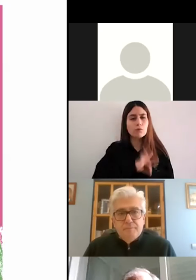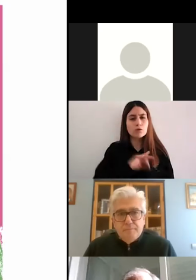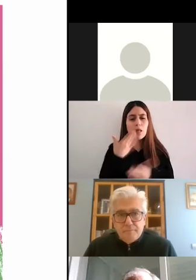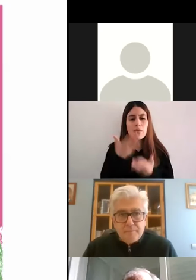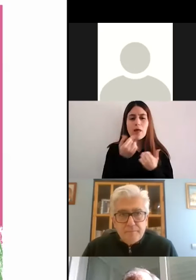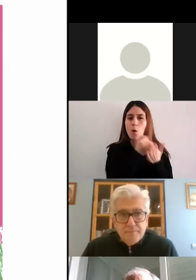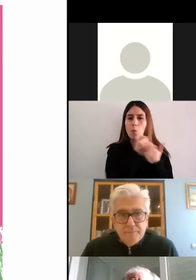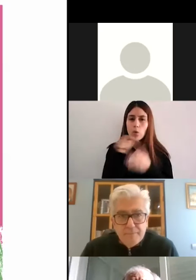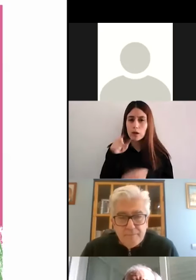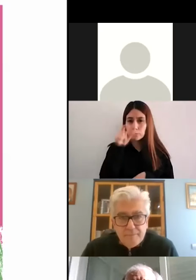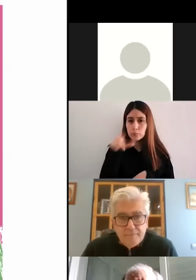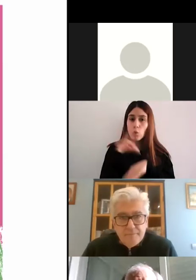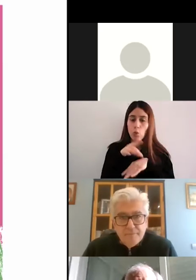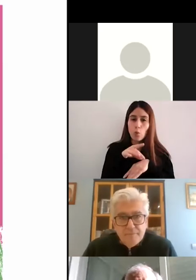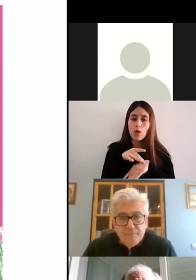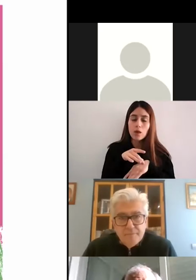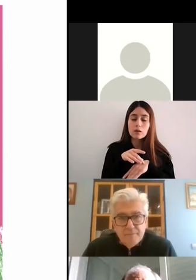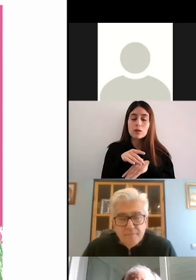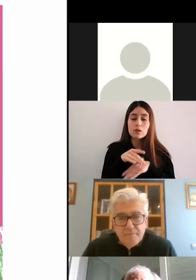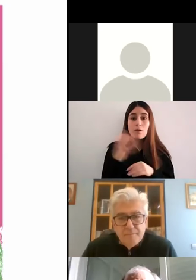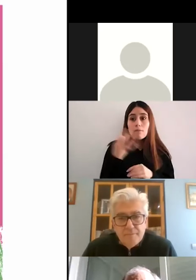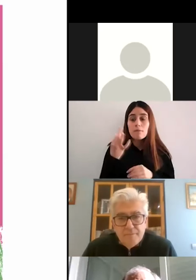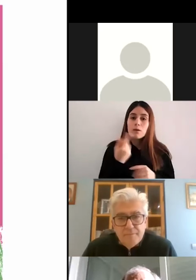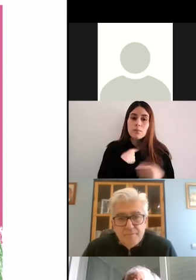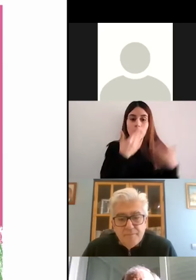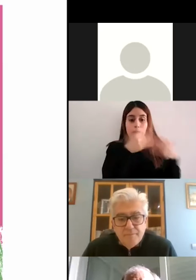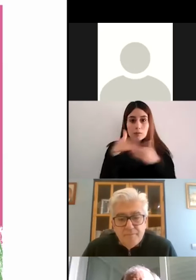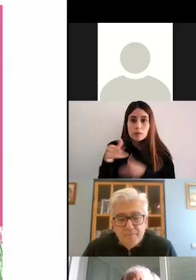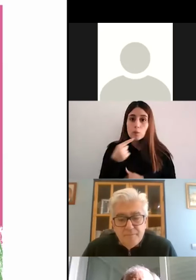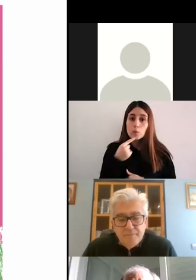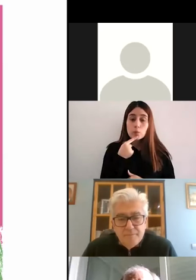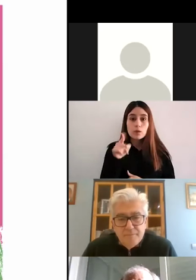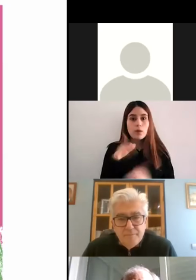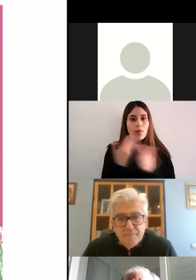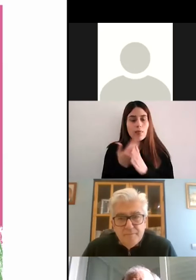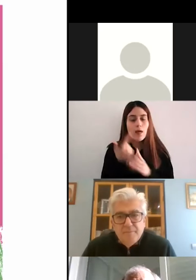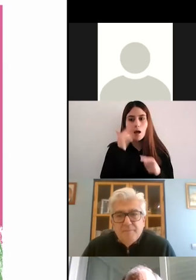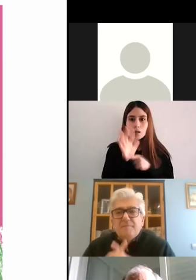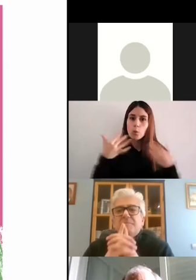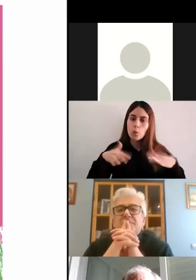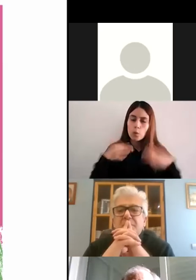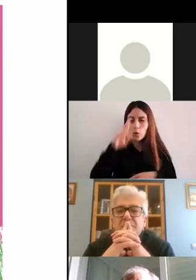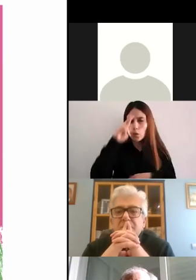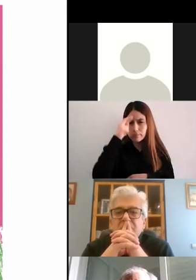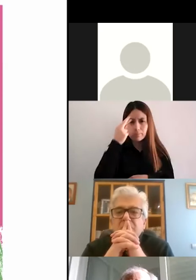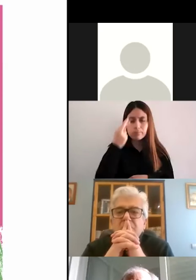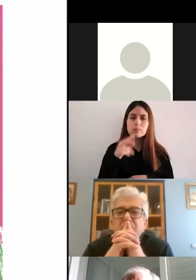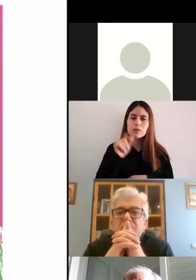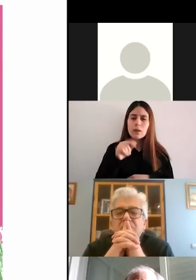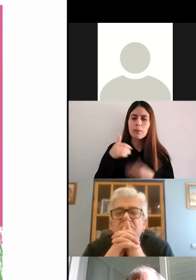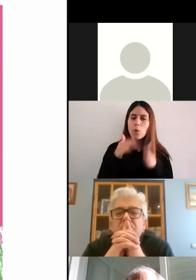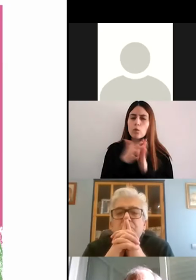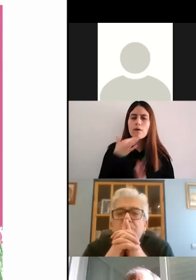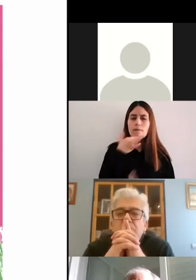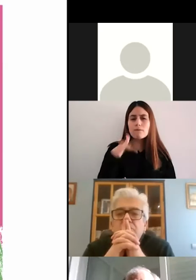programa, apesar de todos os constrangimentos, tem constituído um exemplo de esforço também de todas as famílias